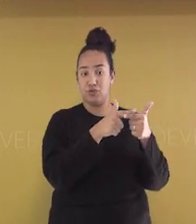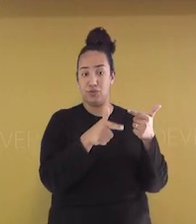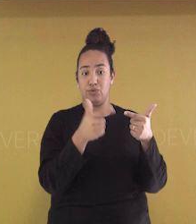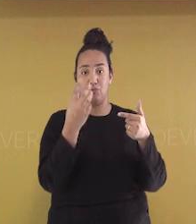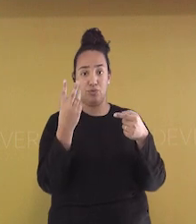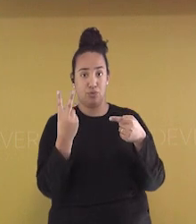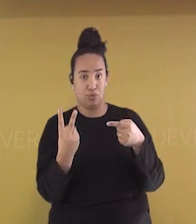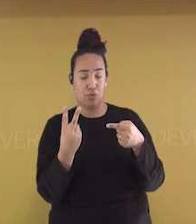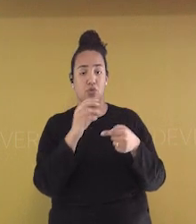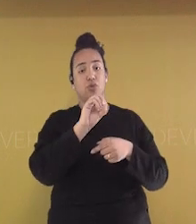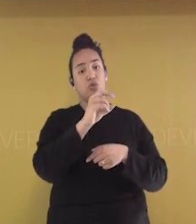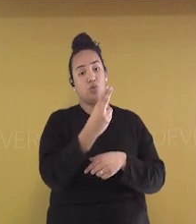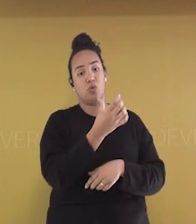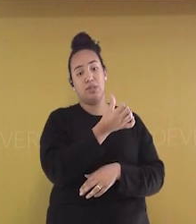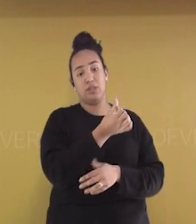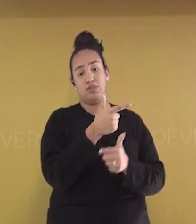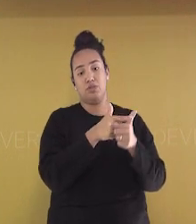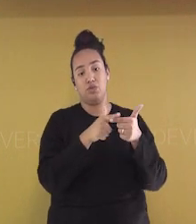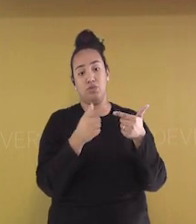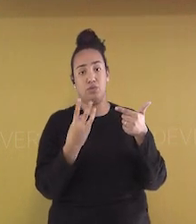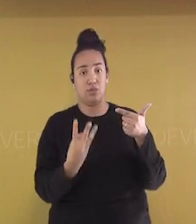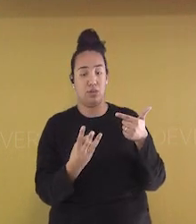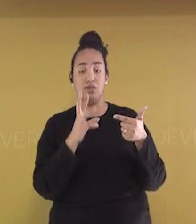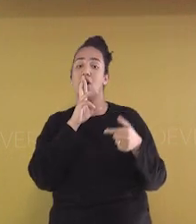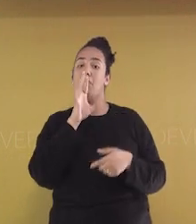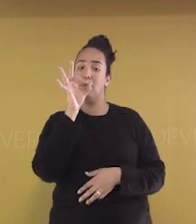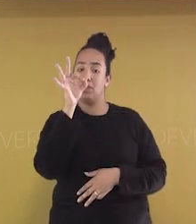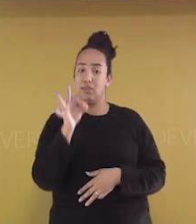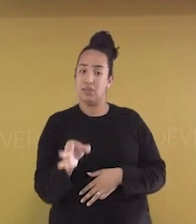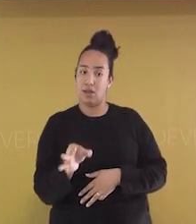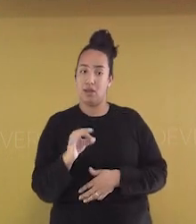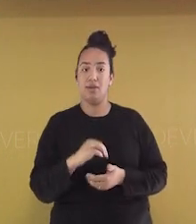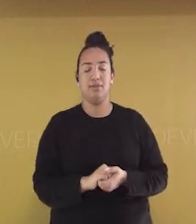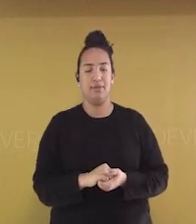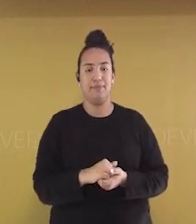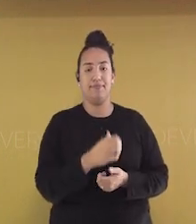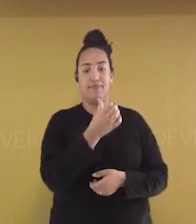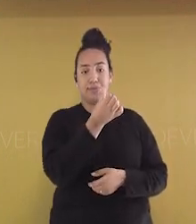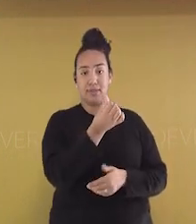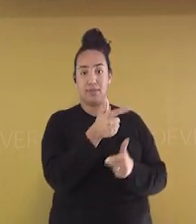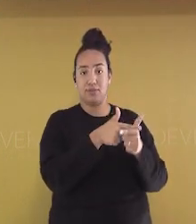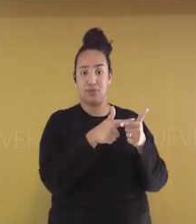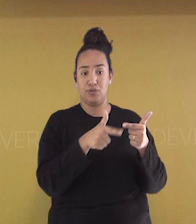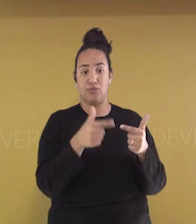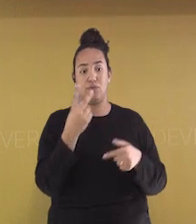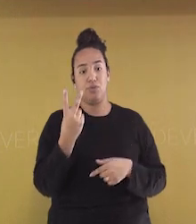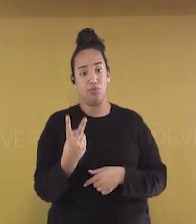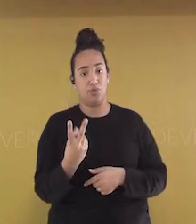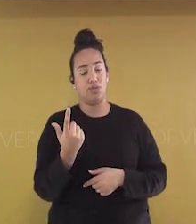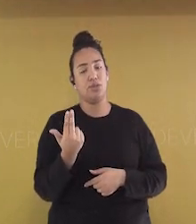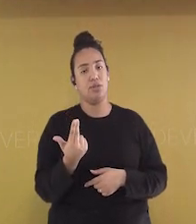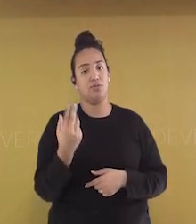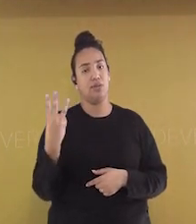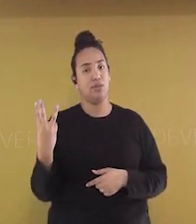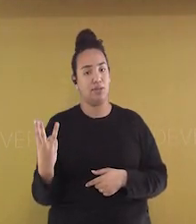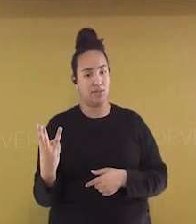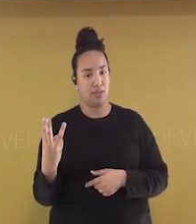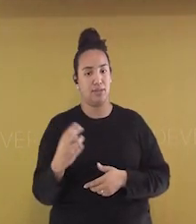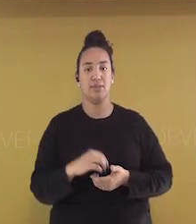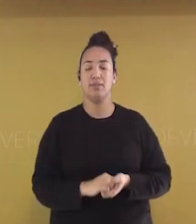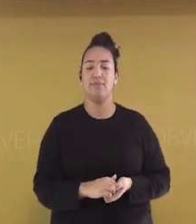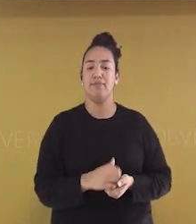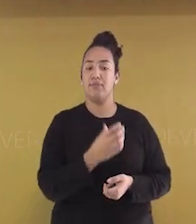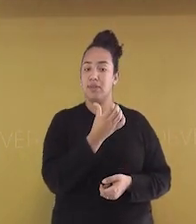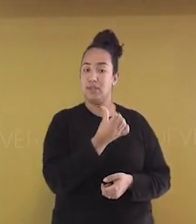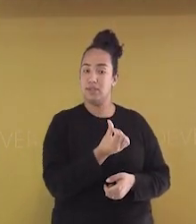o 6 por 2 e por 3, temos uma divisão exata. 6 dividido por 2 é igual